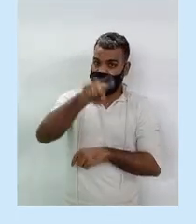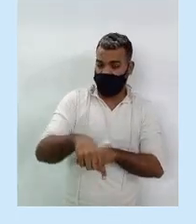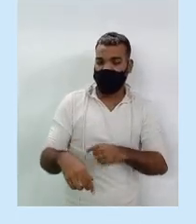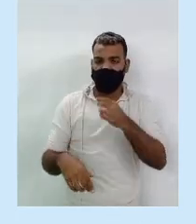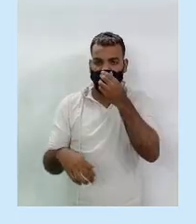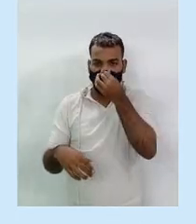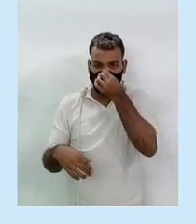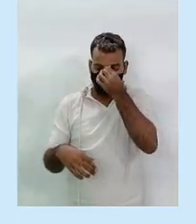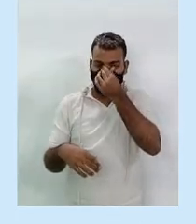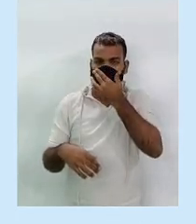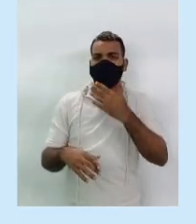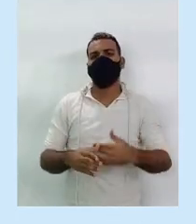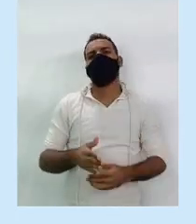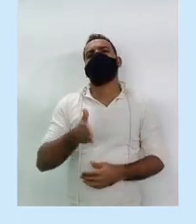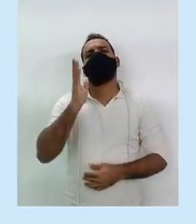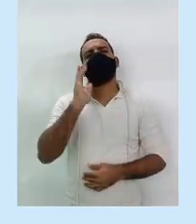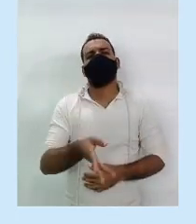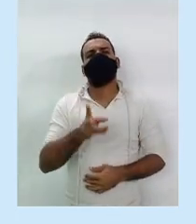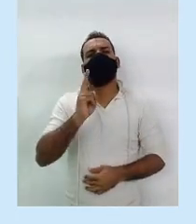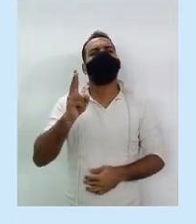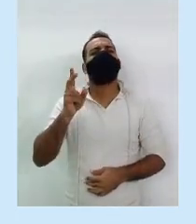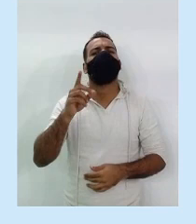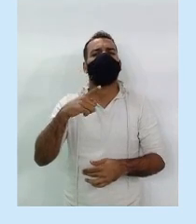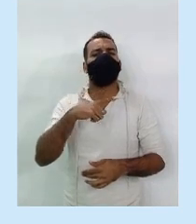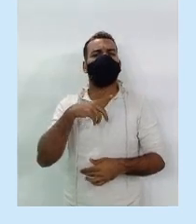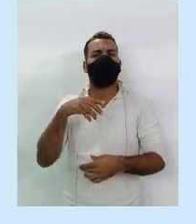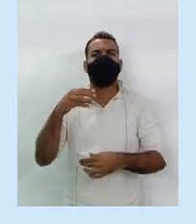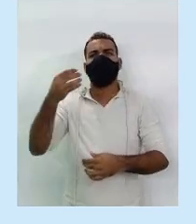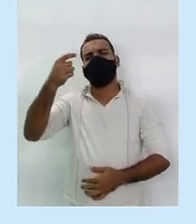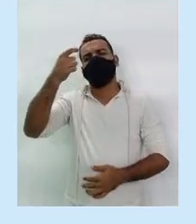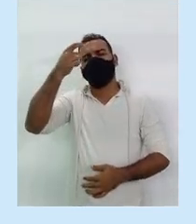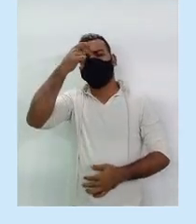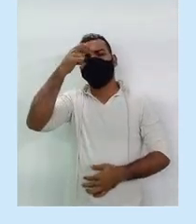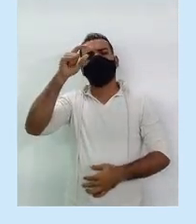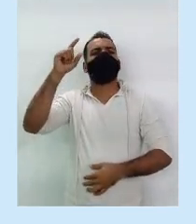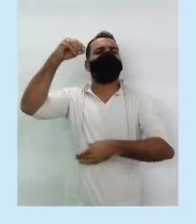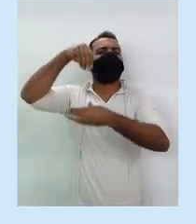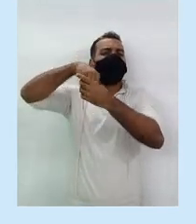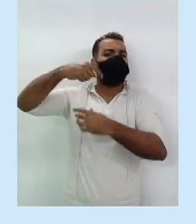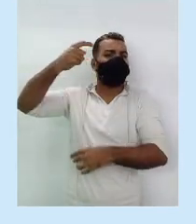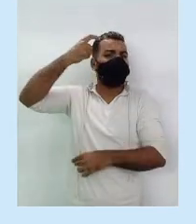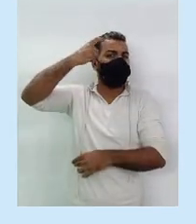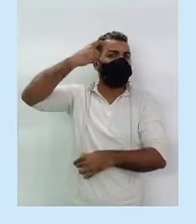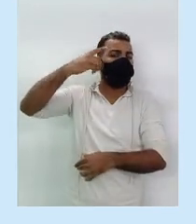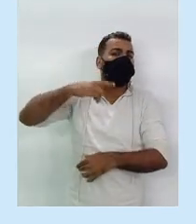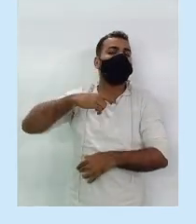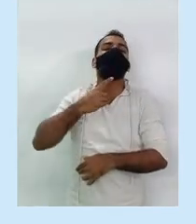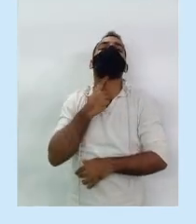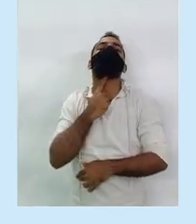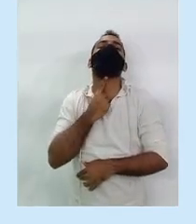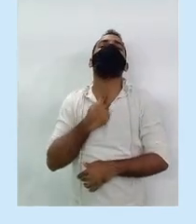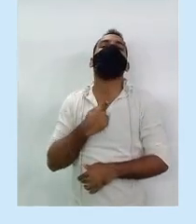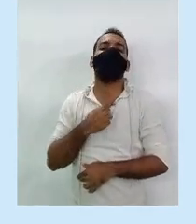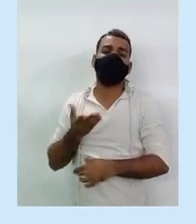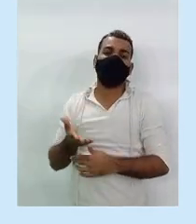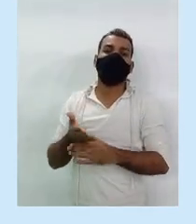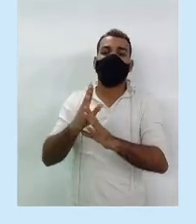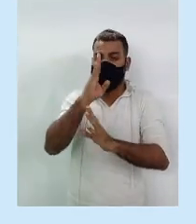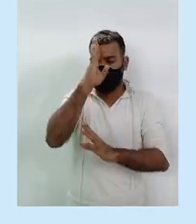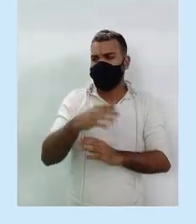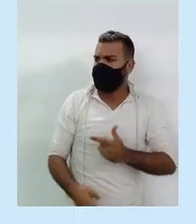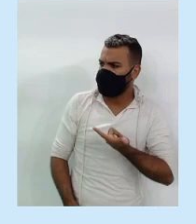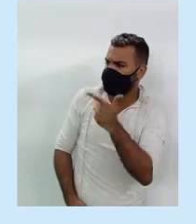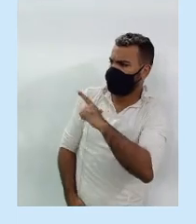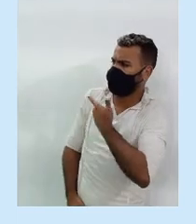Nós sempre temos em mente um leitor, um receptor primordial. Não que outros não